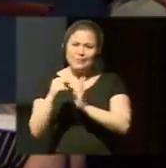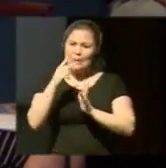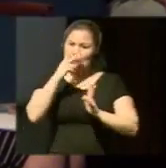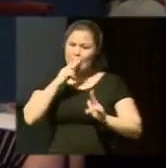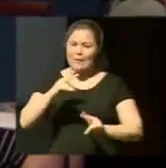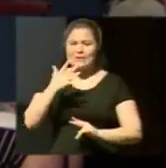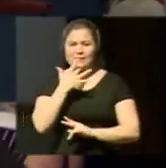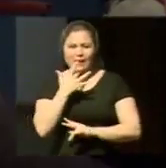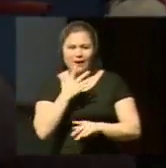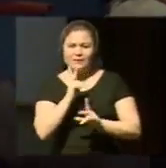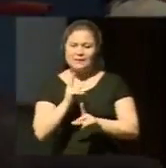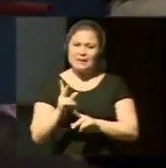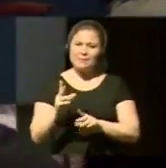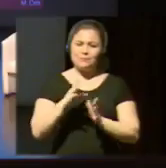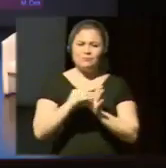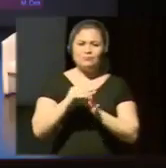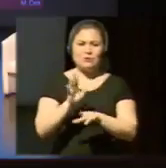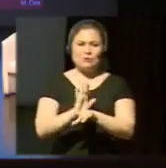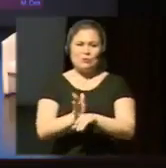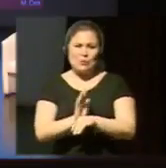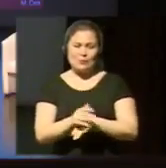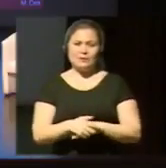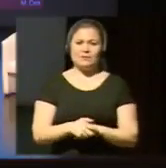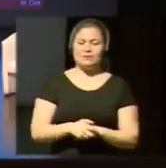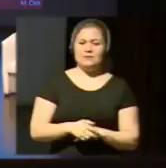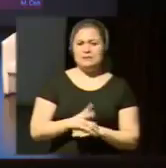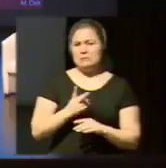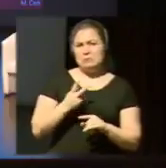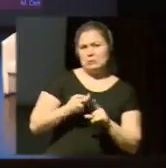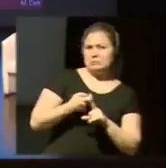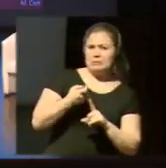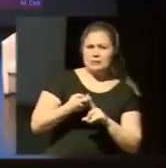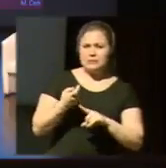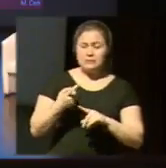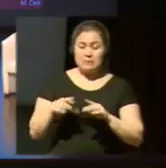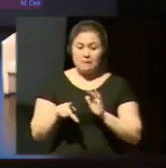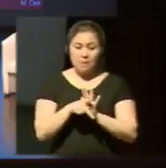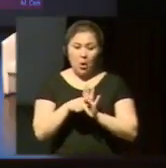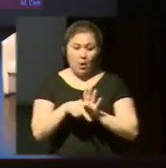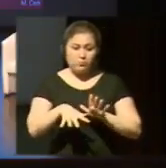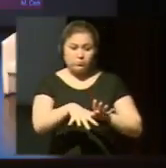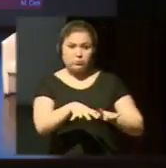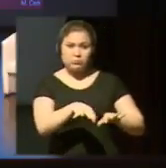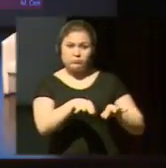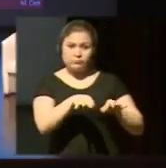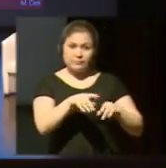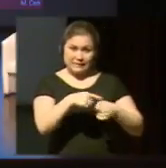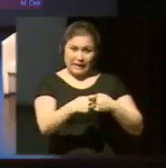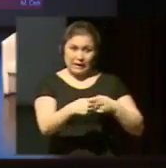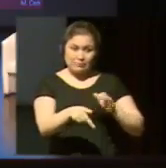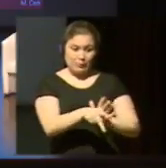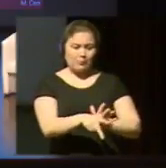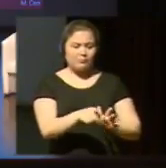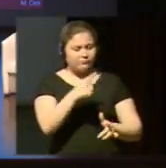serões de filmes. Cada dois meses eles próprios organizam